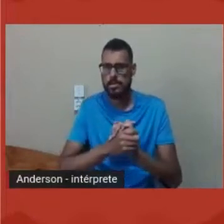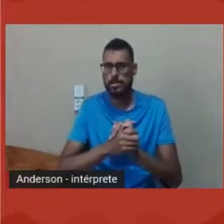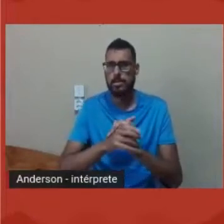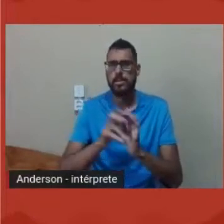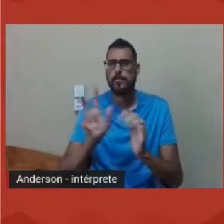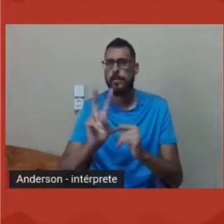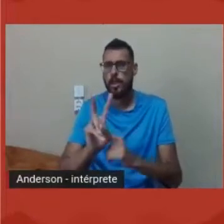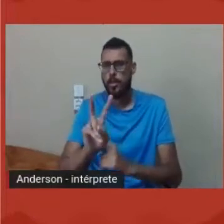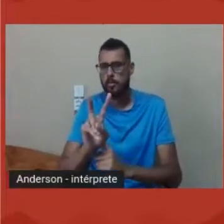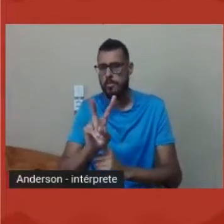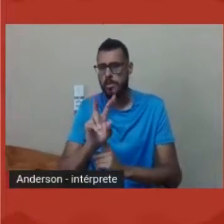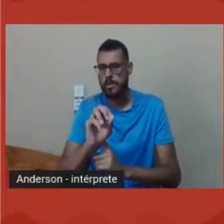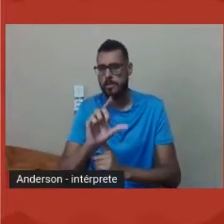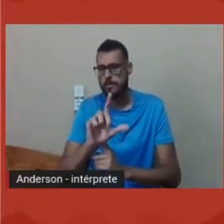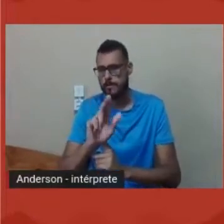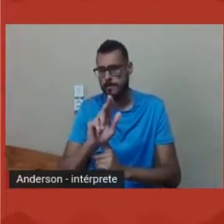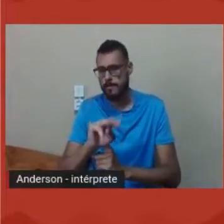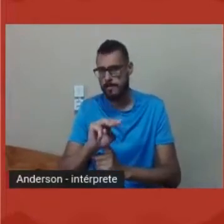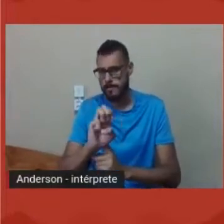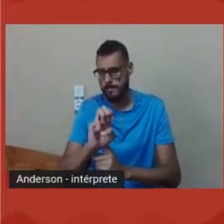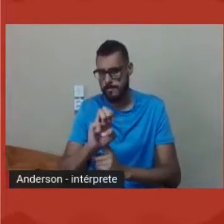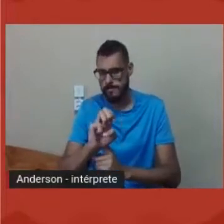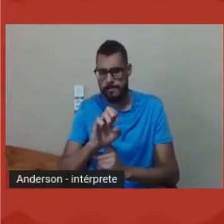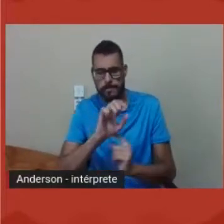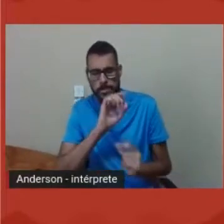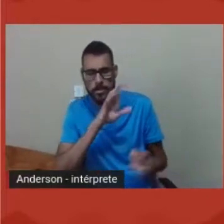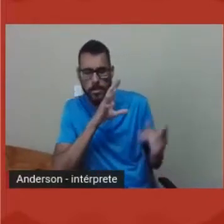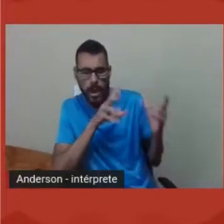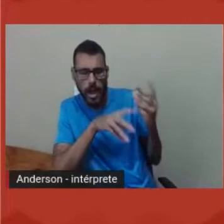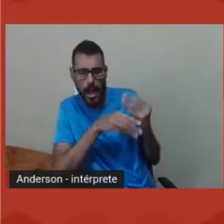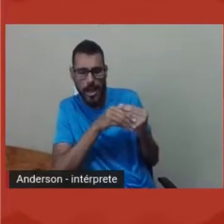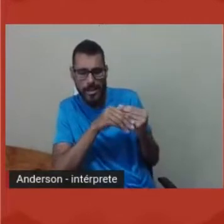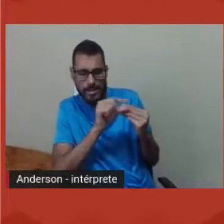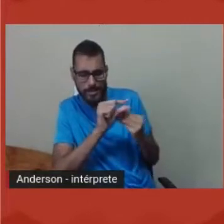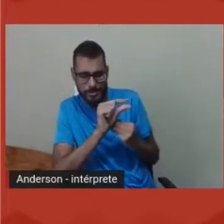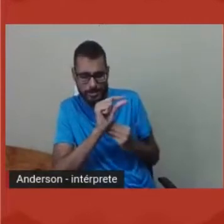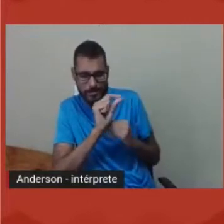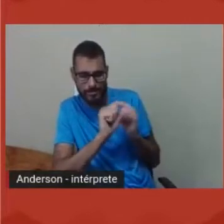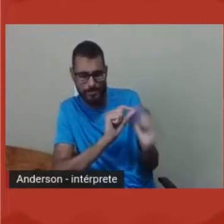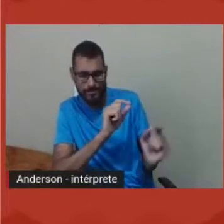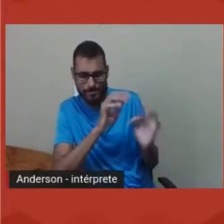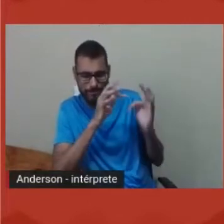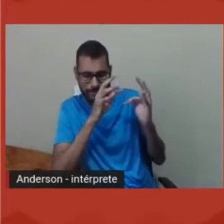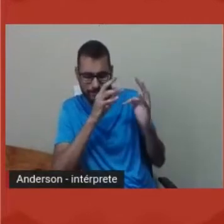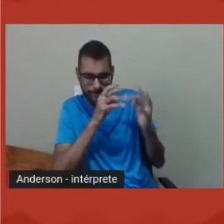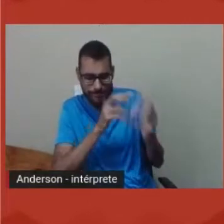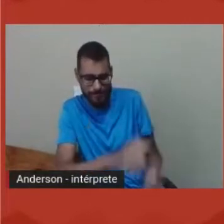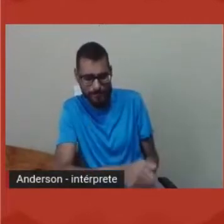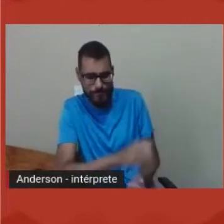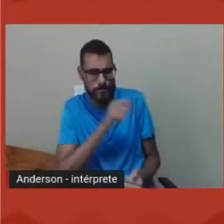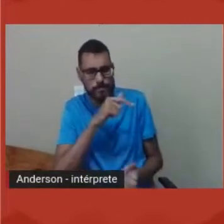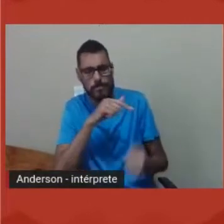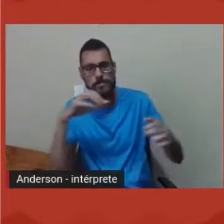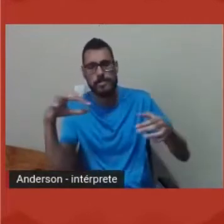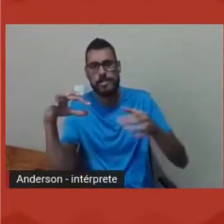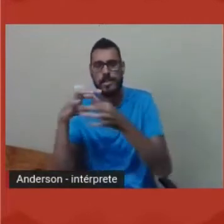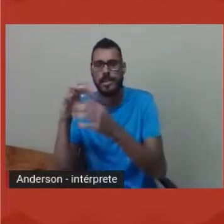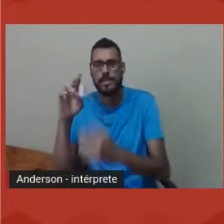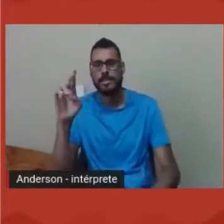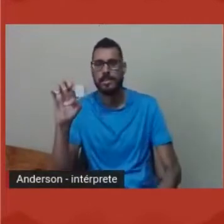Volume. Não, só acrescentando um pouquinho, o que tudo isso tem a ver com a reologia?